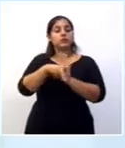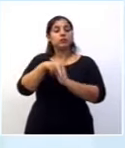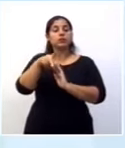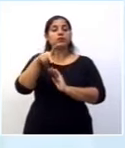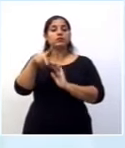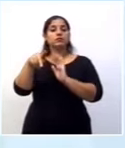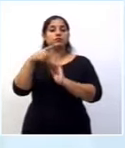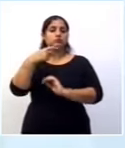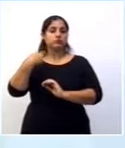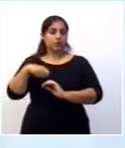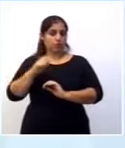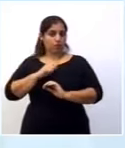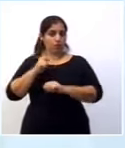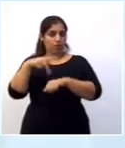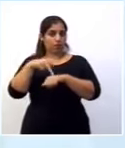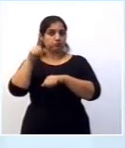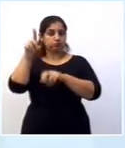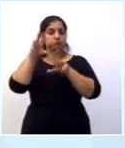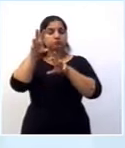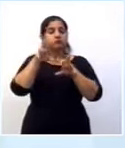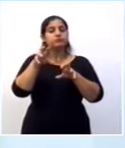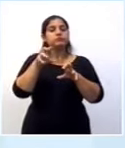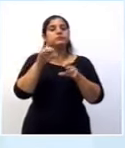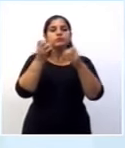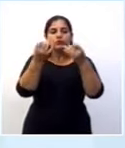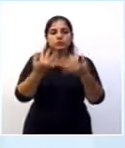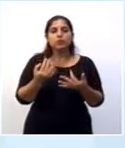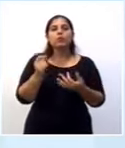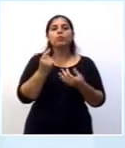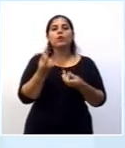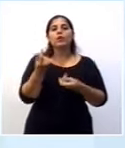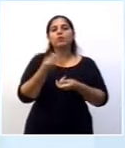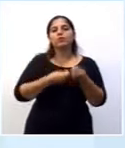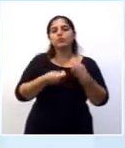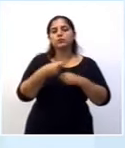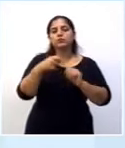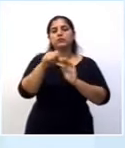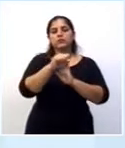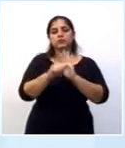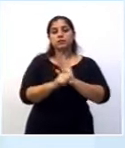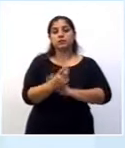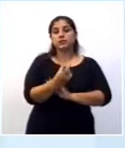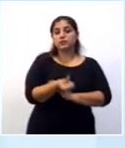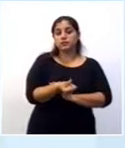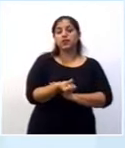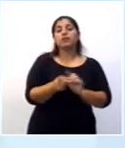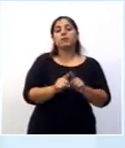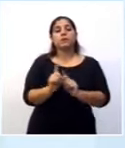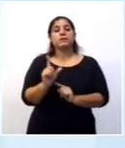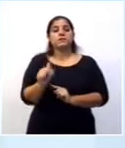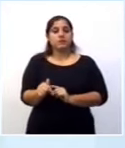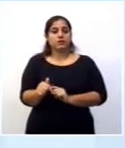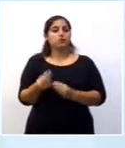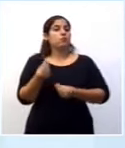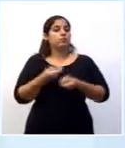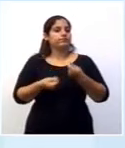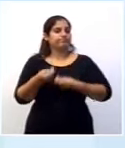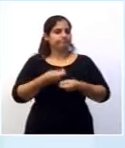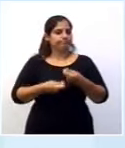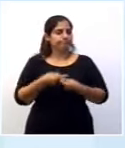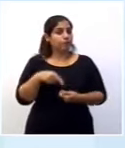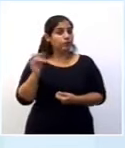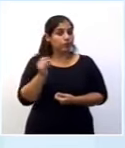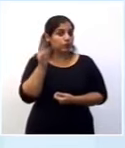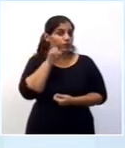Espanhola. E tratamos aí da economia territorial do século XVI e XVII. Então, é importante a